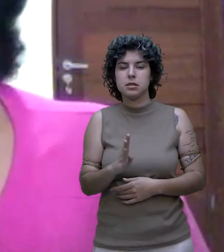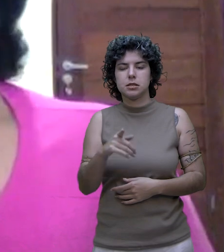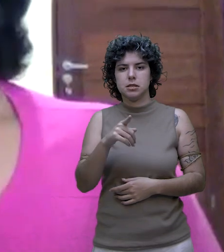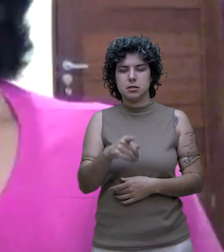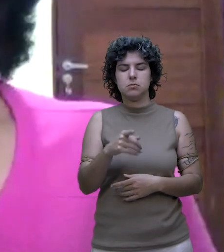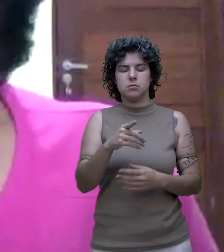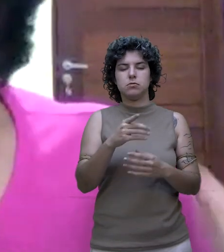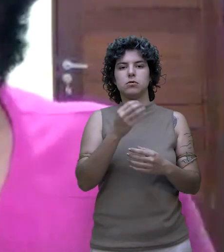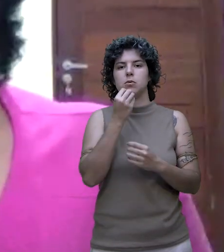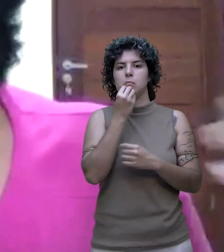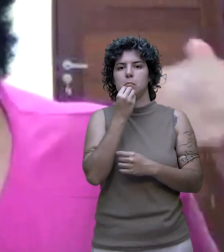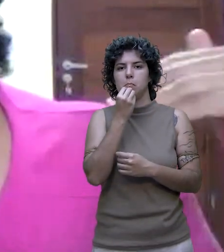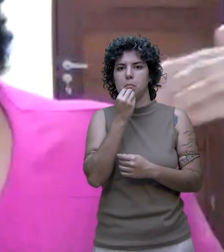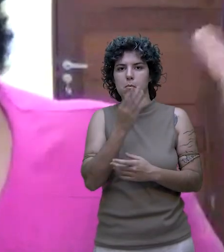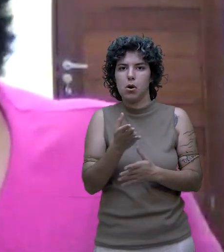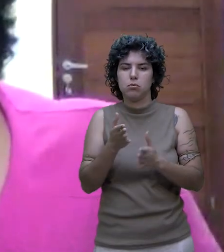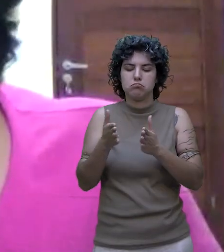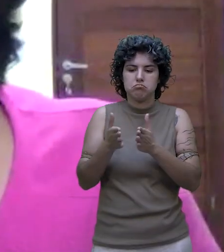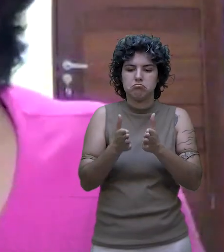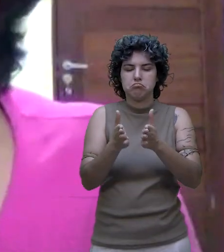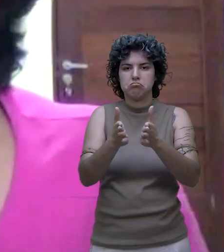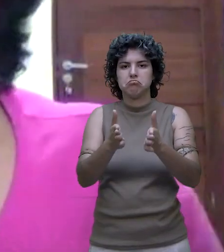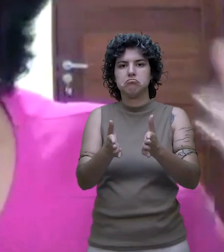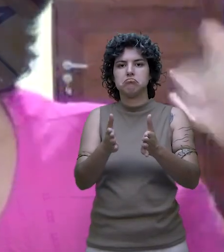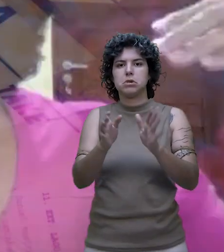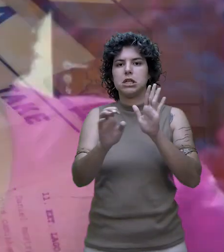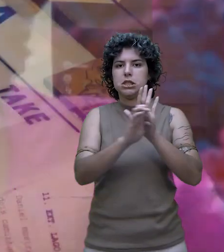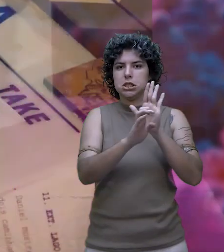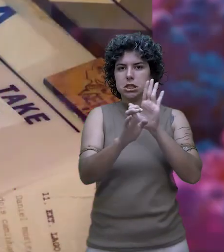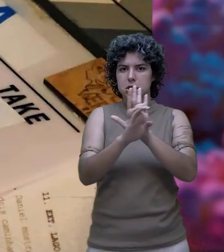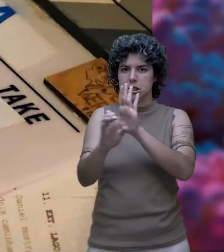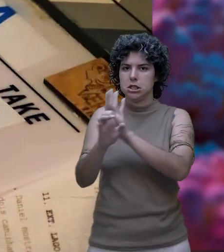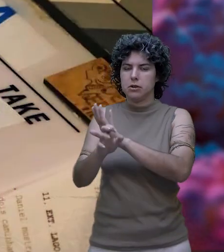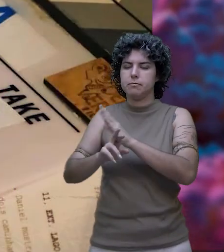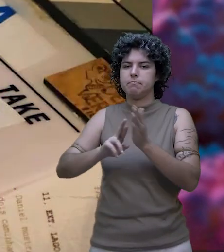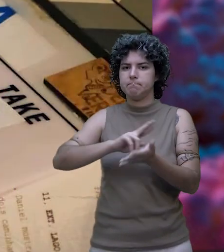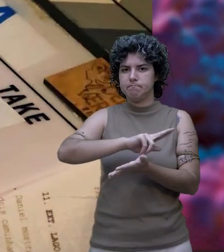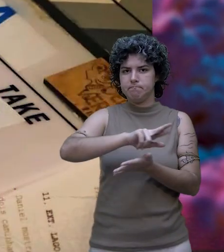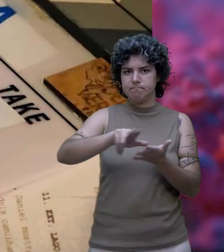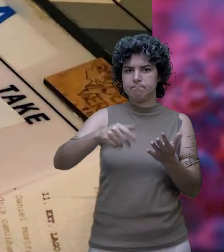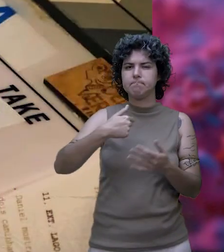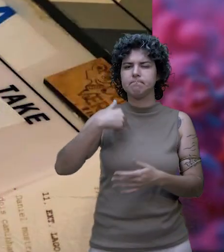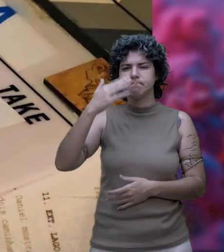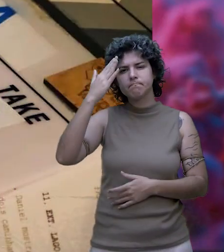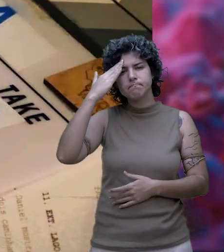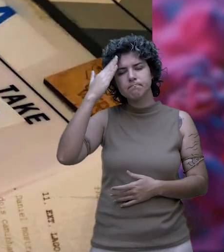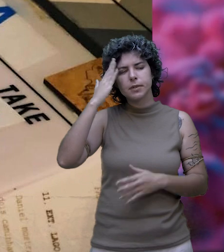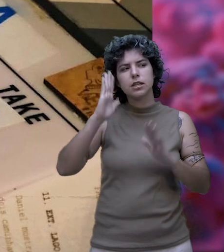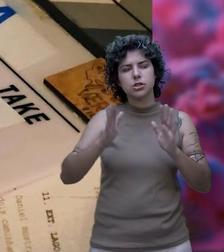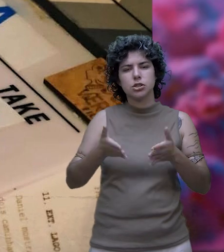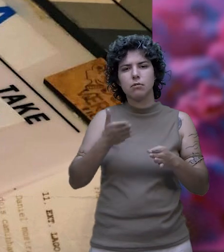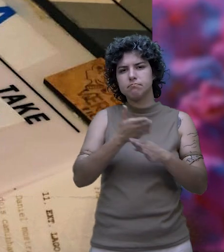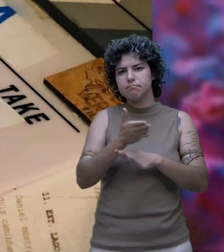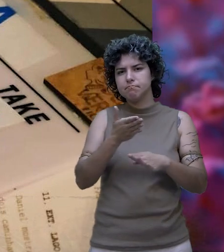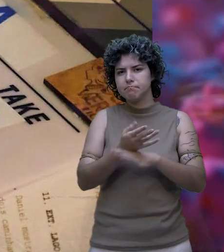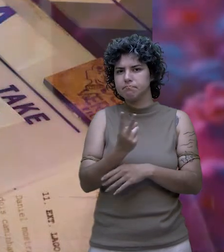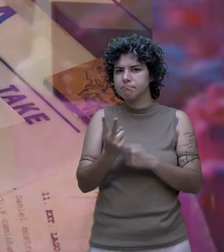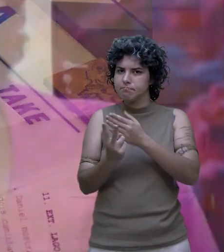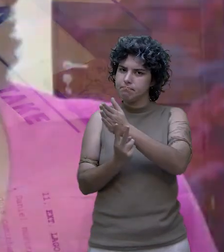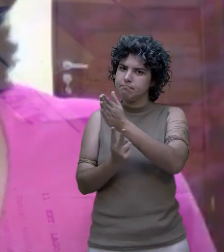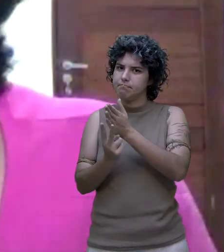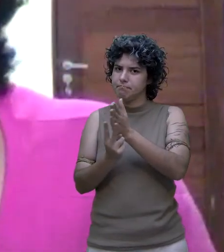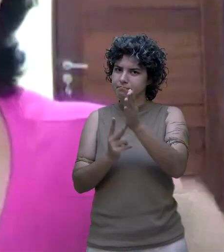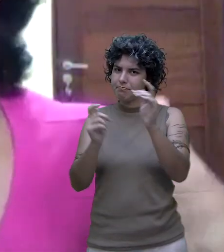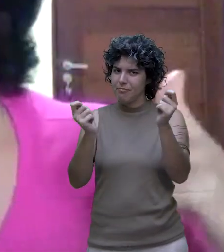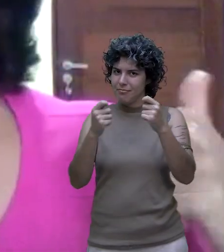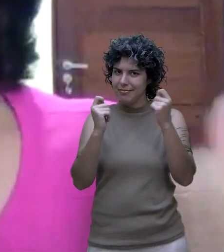editais, mas está seguindo. Essa semana eu fiquei sabendo que vai participar mais de 2, mas ainda é segredo, mais de 2 festivais, a gente já